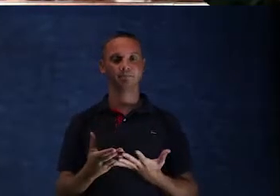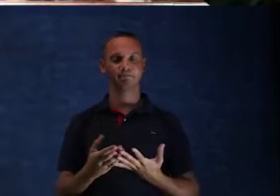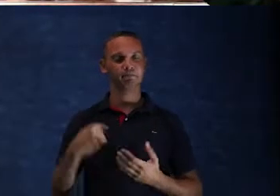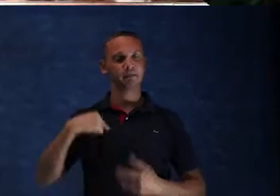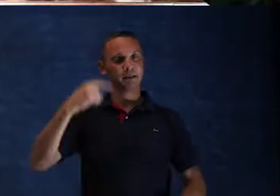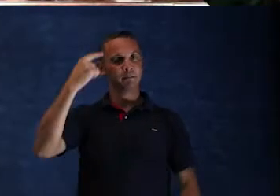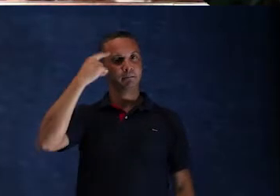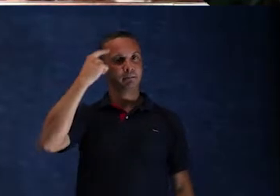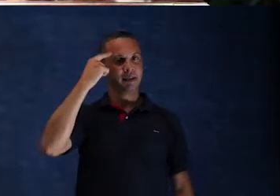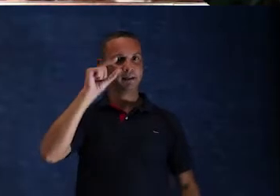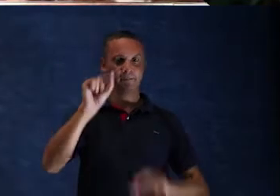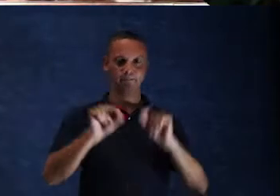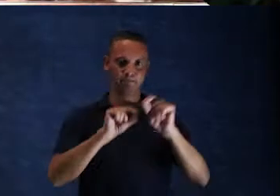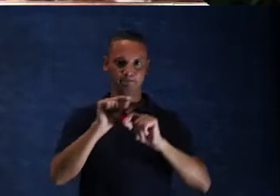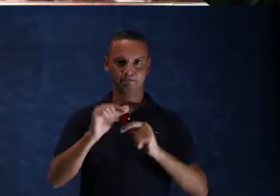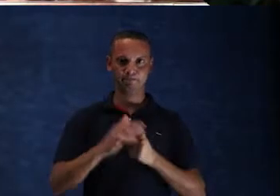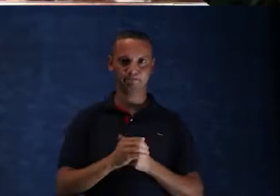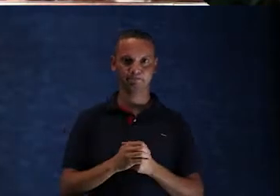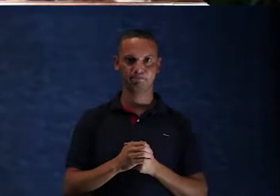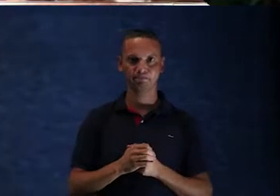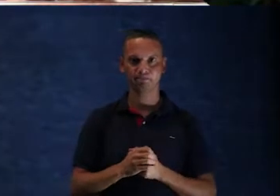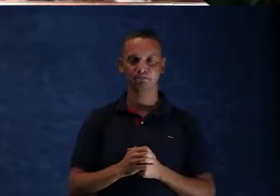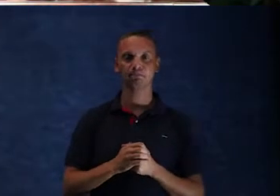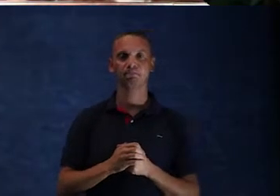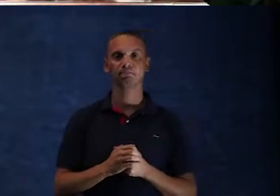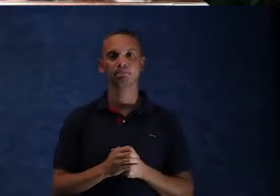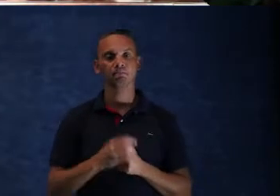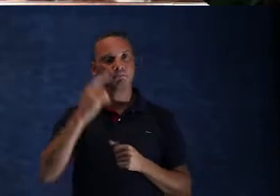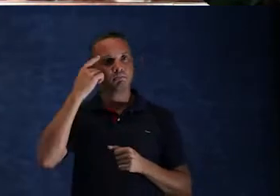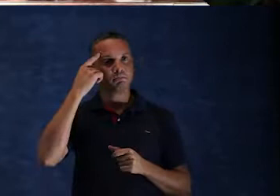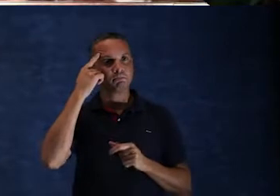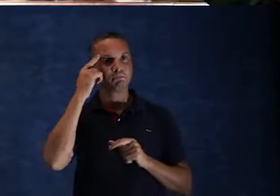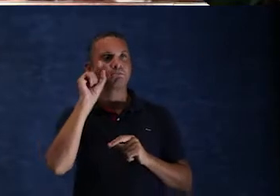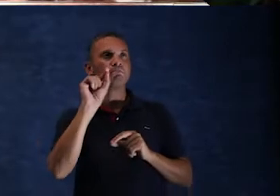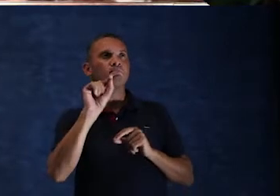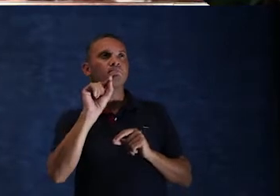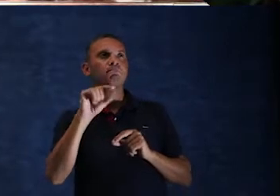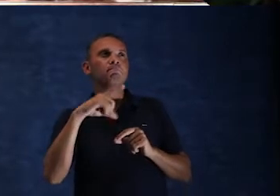que o que você me traz com